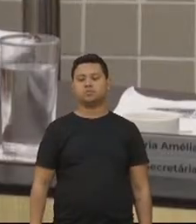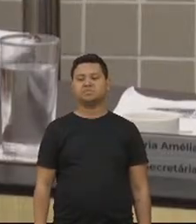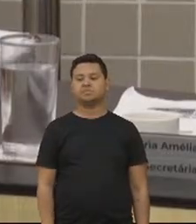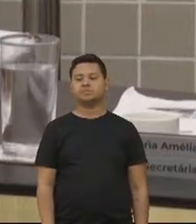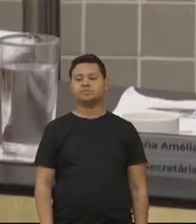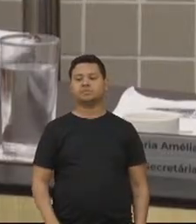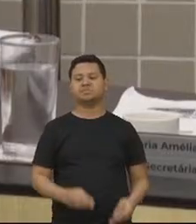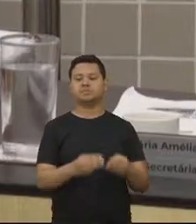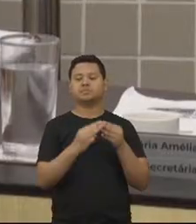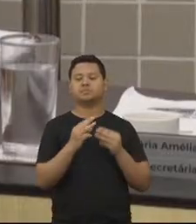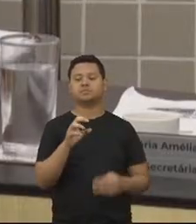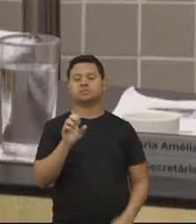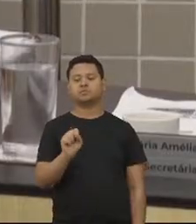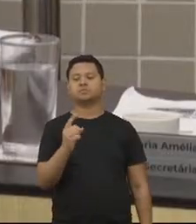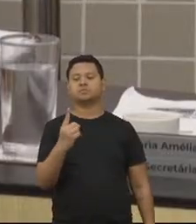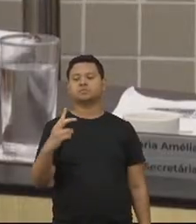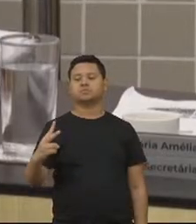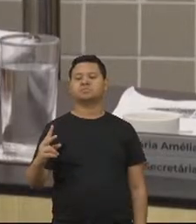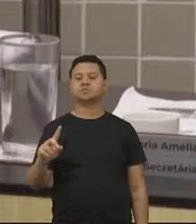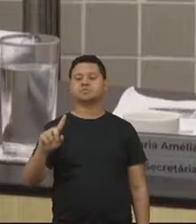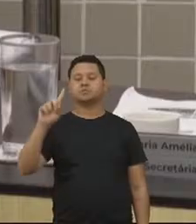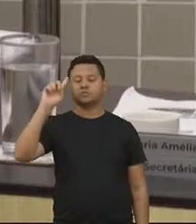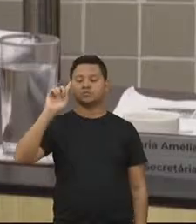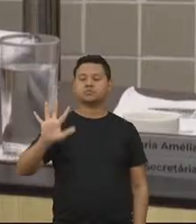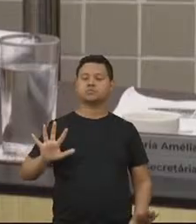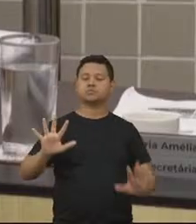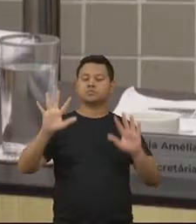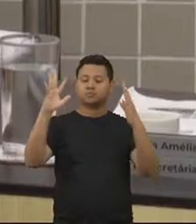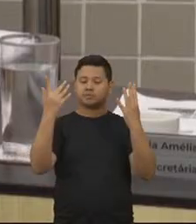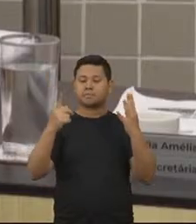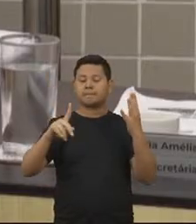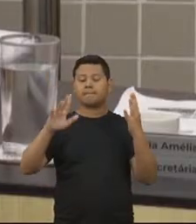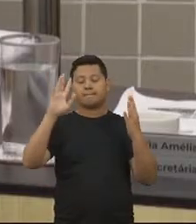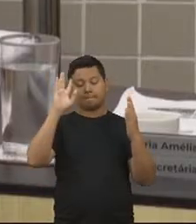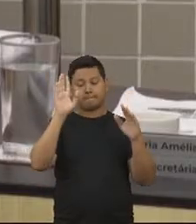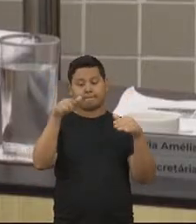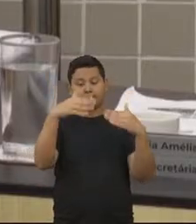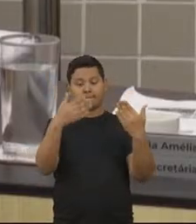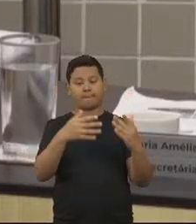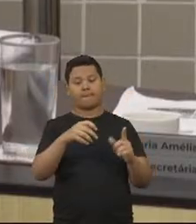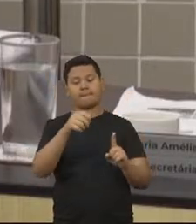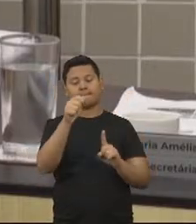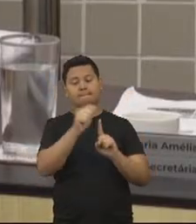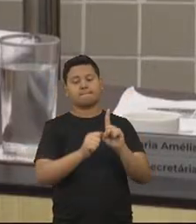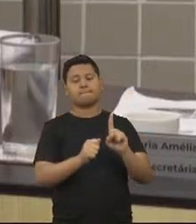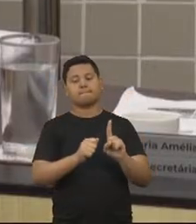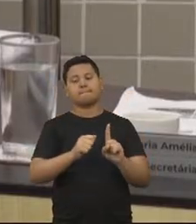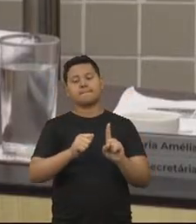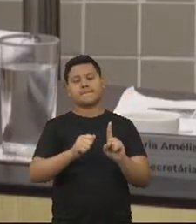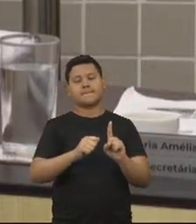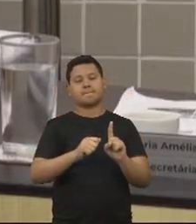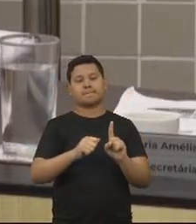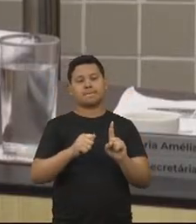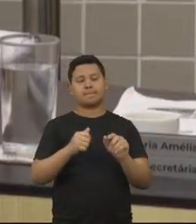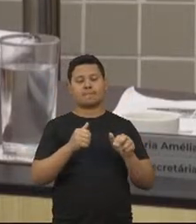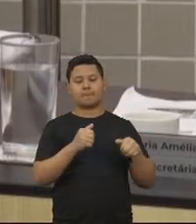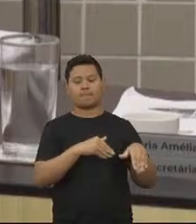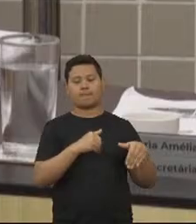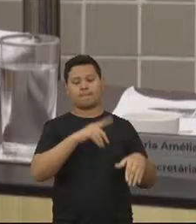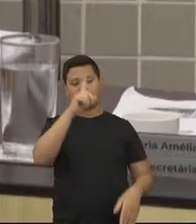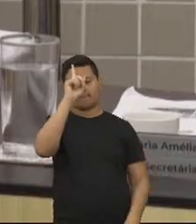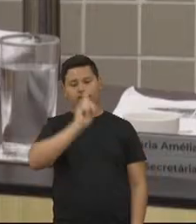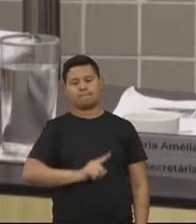Moção 812, moção comemorativa em homenagem ao mês Setembro Amarelo, autoria Paulinho dos Condutores.